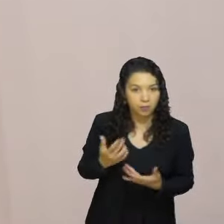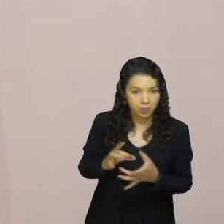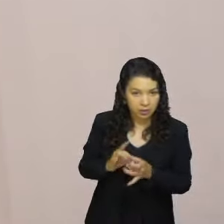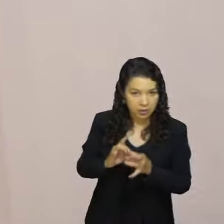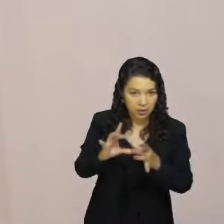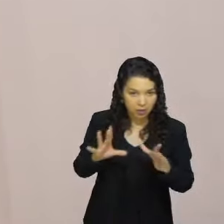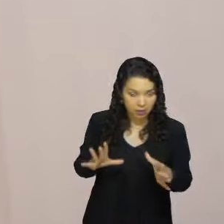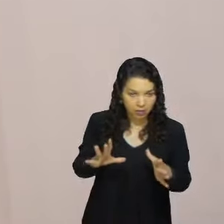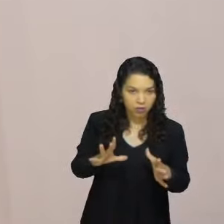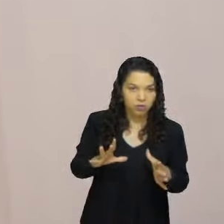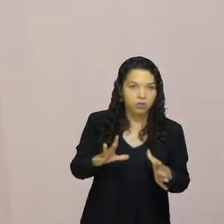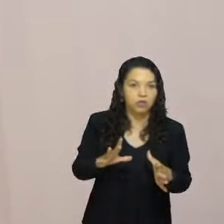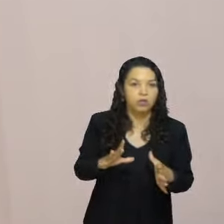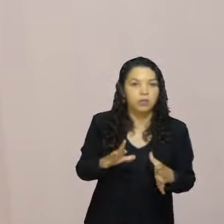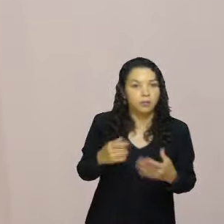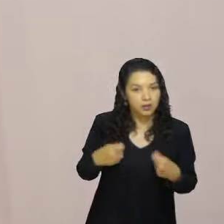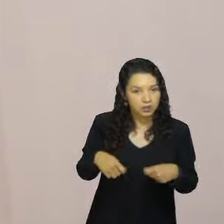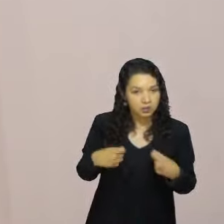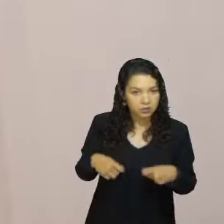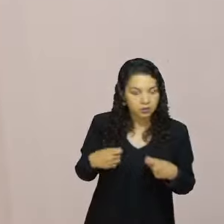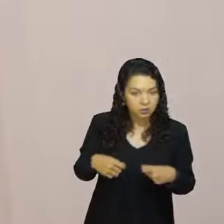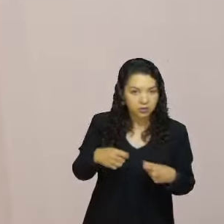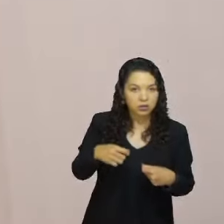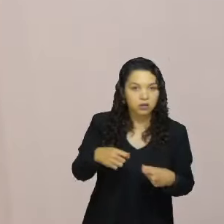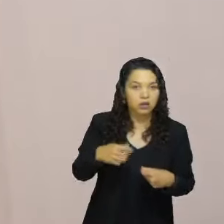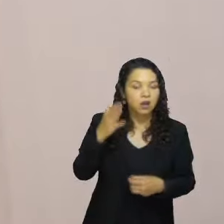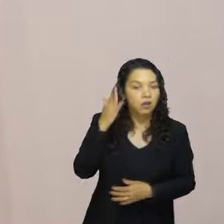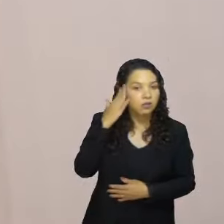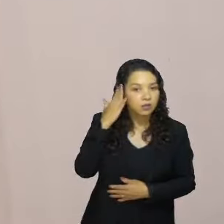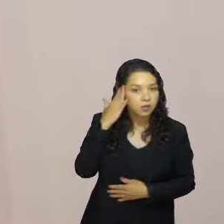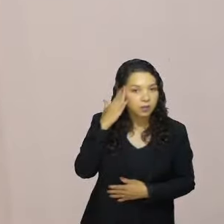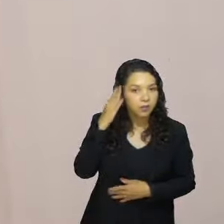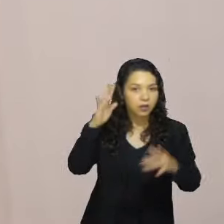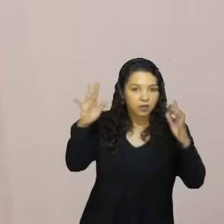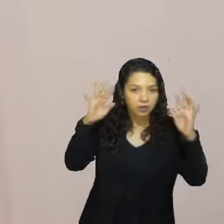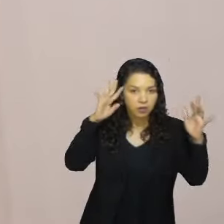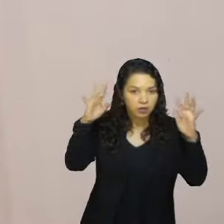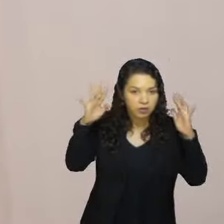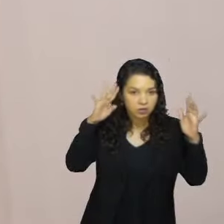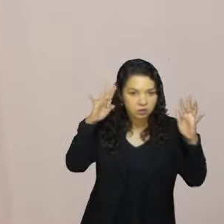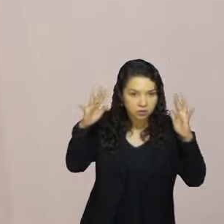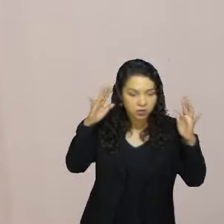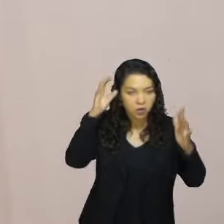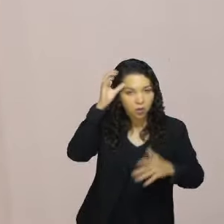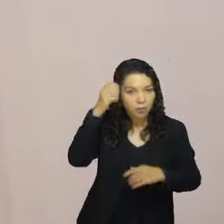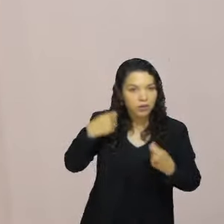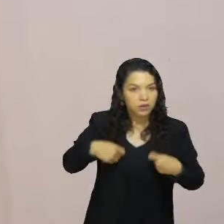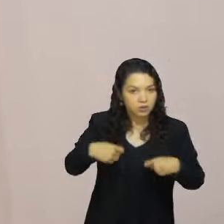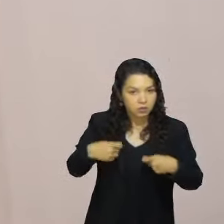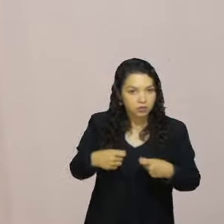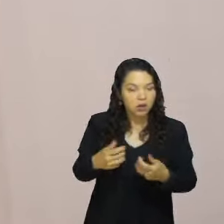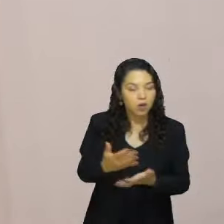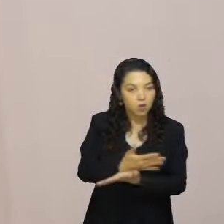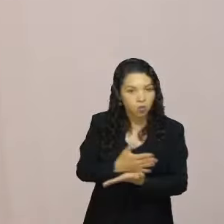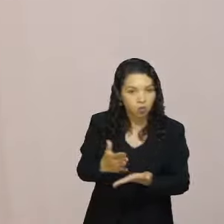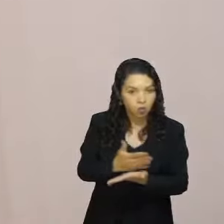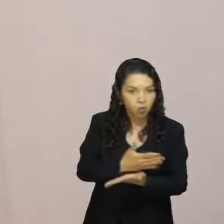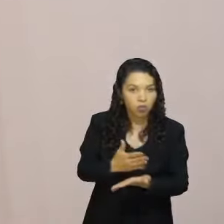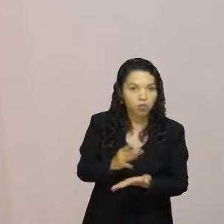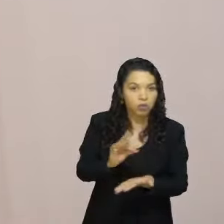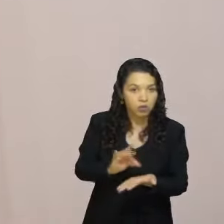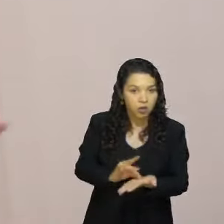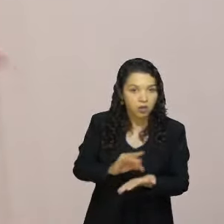mínimo, consciência, reflexão, poder parar para pensar sobre. Não é? Muitas pessoas, às vezes até de boa fé, acabam entrando